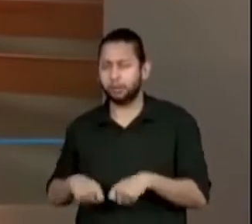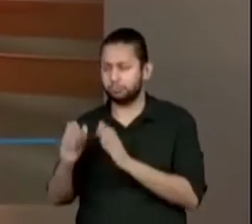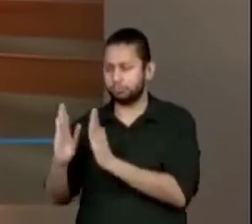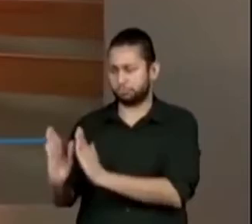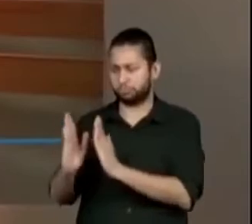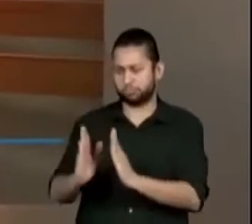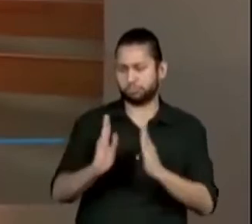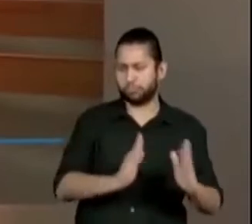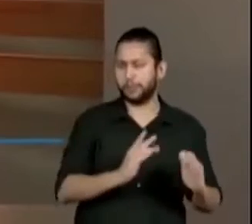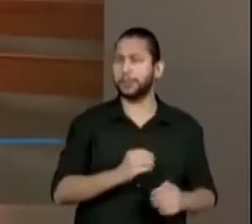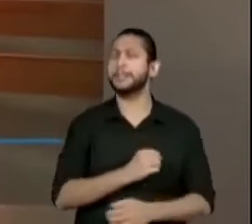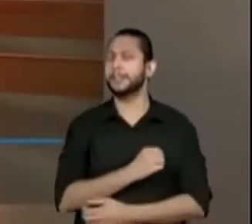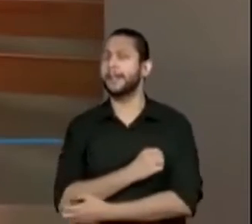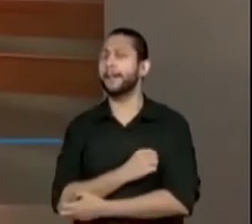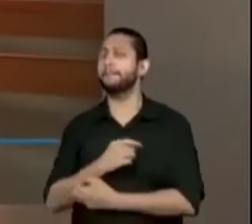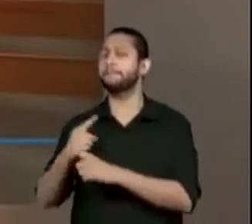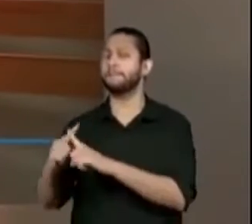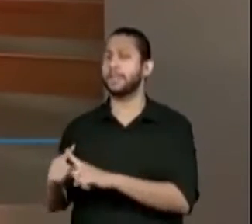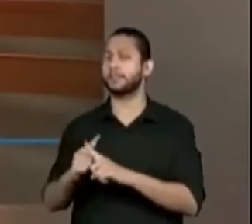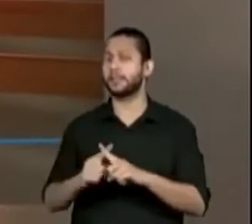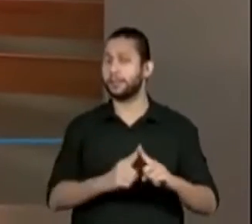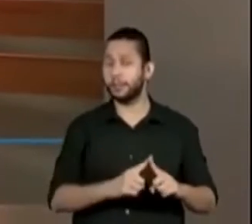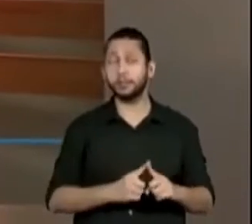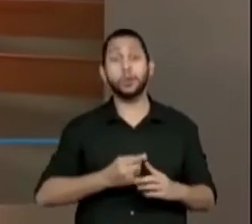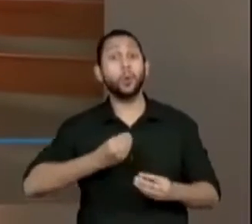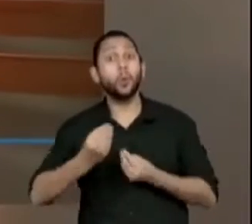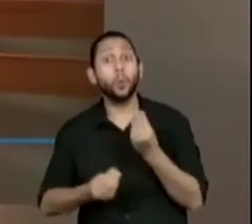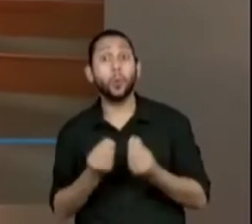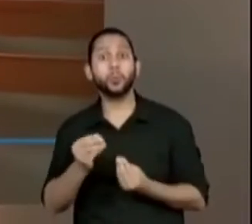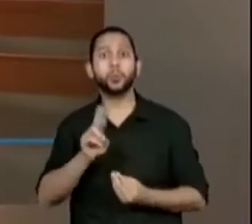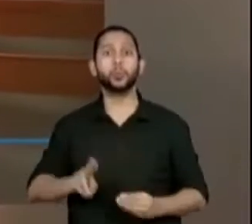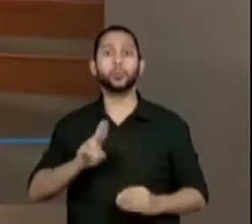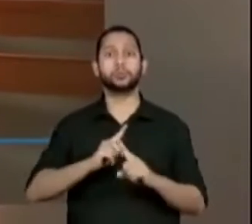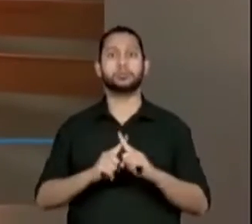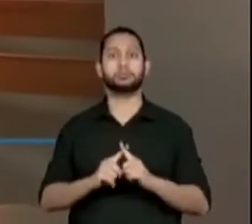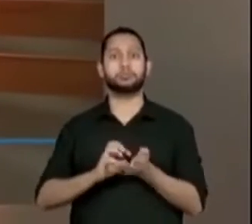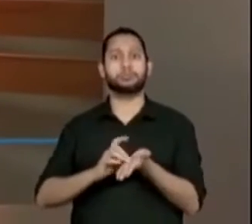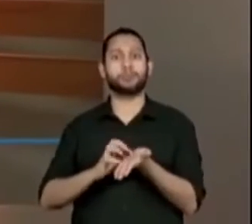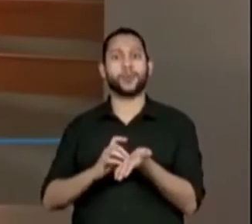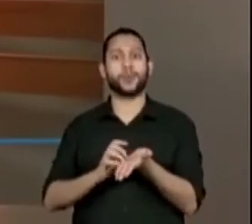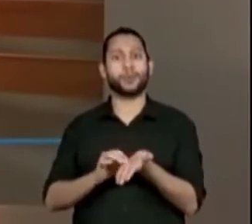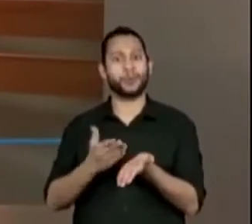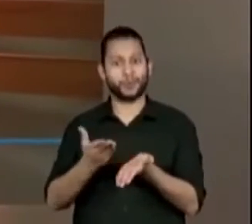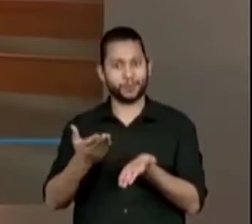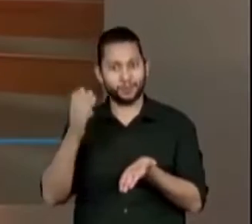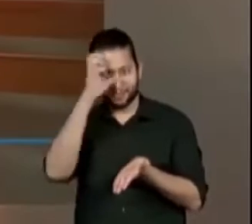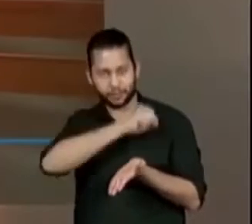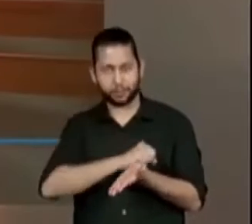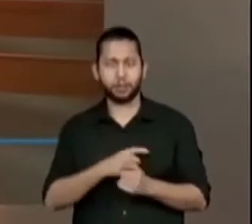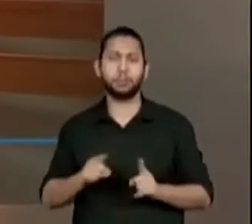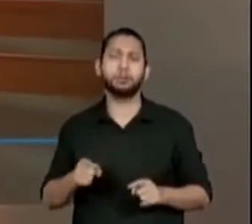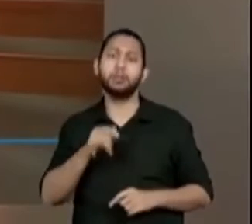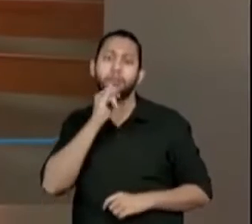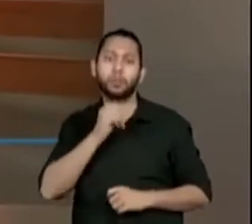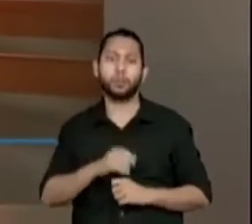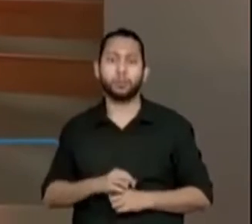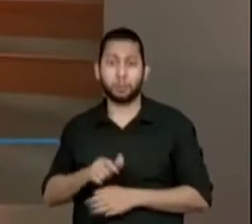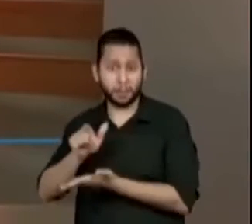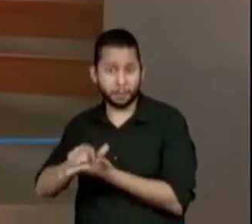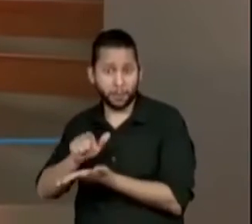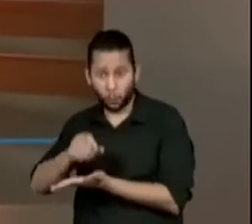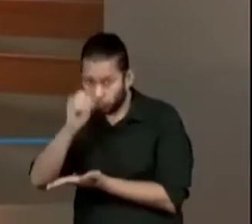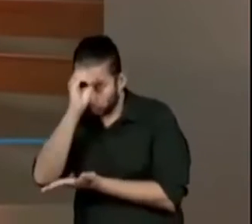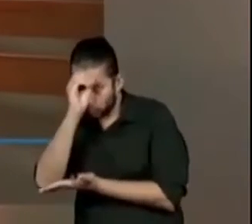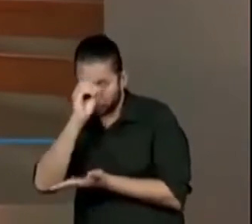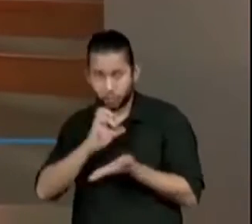à multiplicação por 10 e ao uso da calculadora, certo? Mas como eu falei, a gente não pode ficar refém da calculadora. A